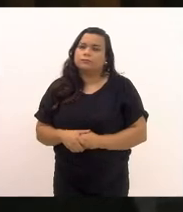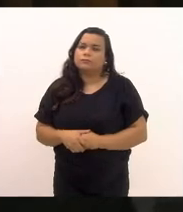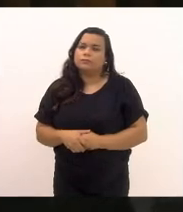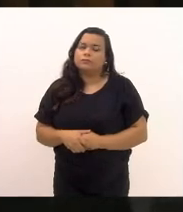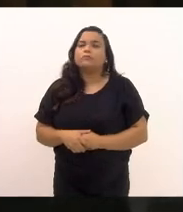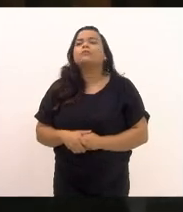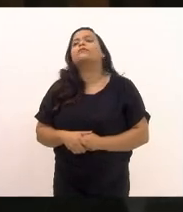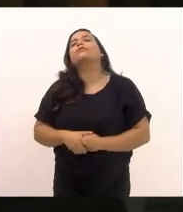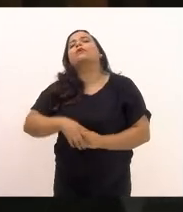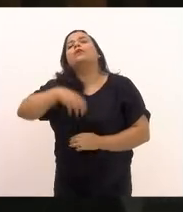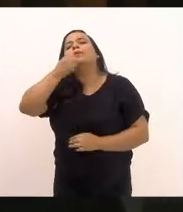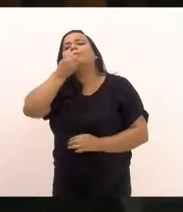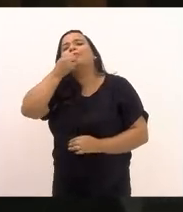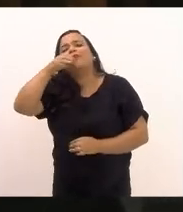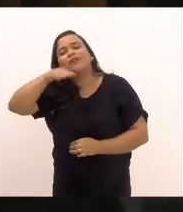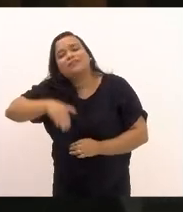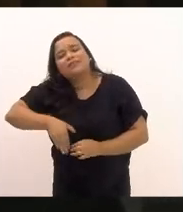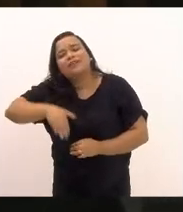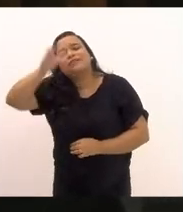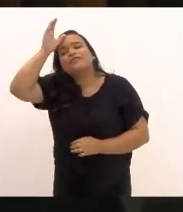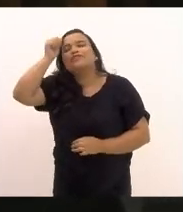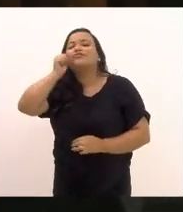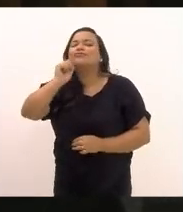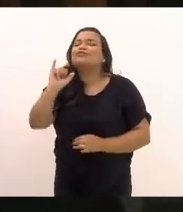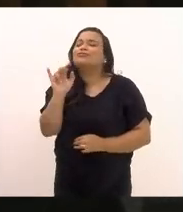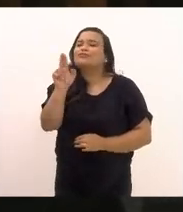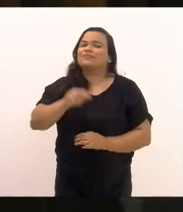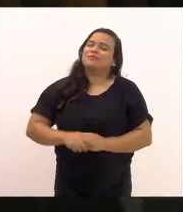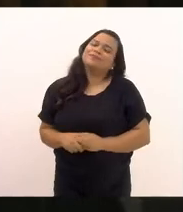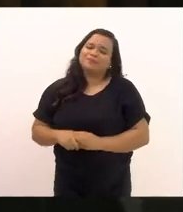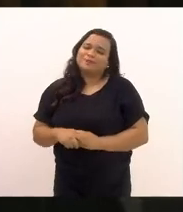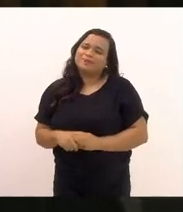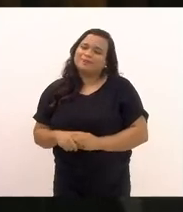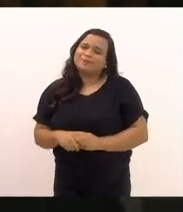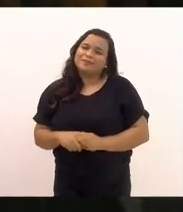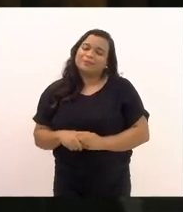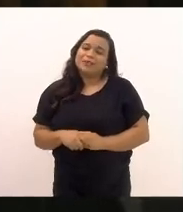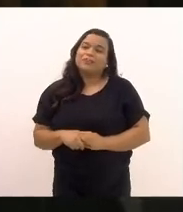Boa tarde, tia Ju. Boa tarde a todos